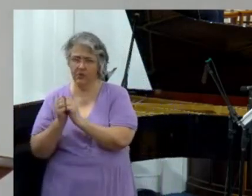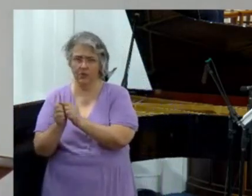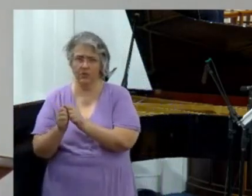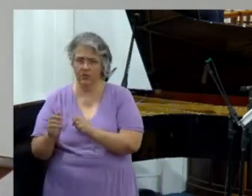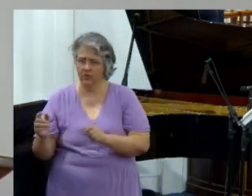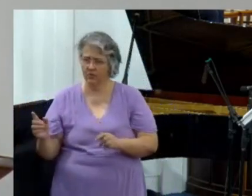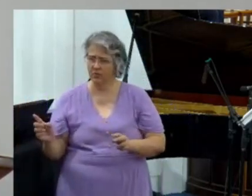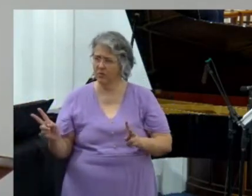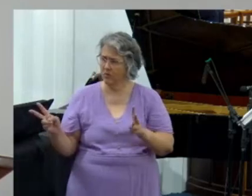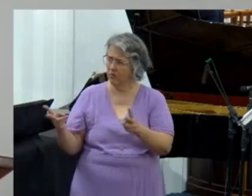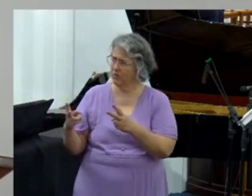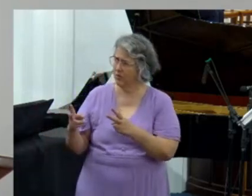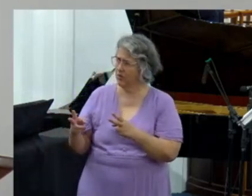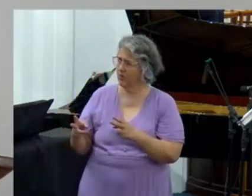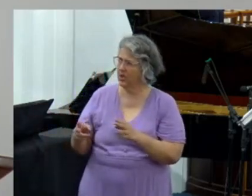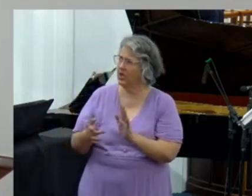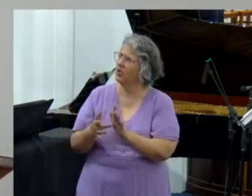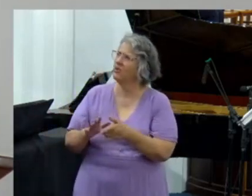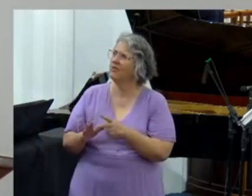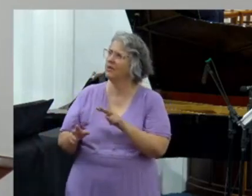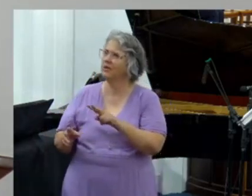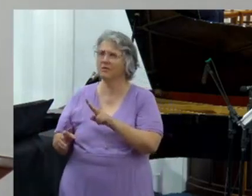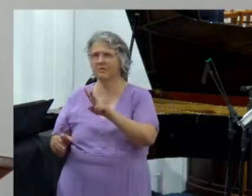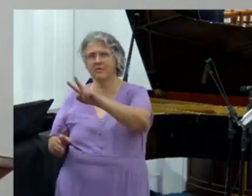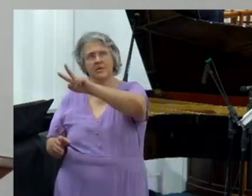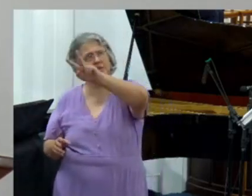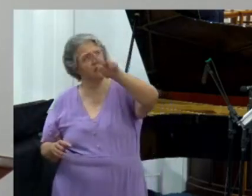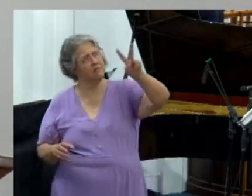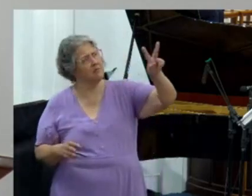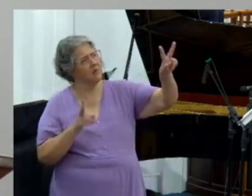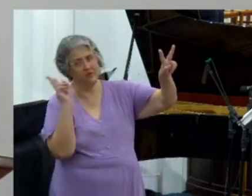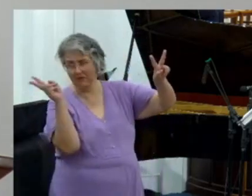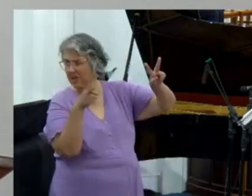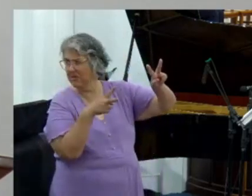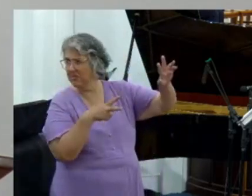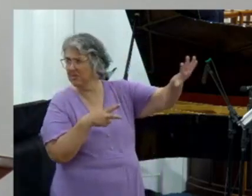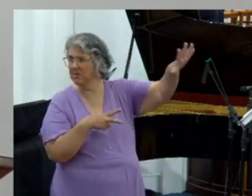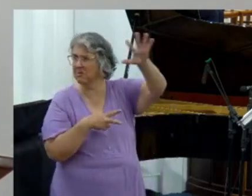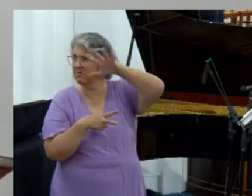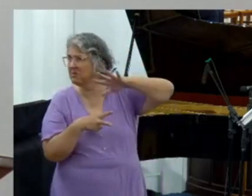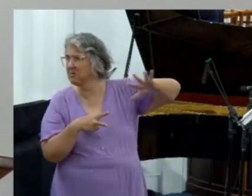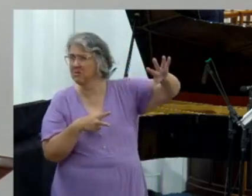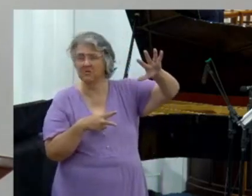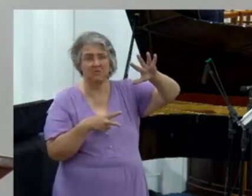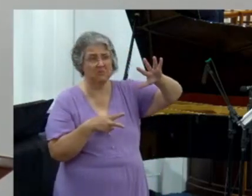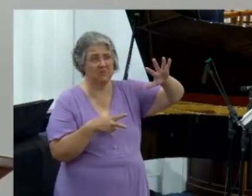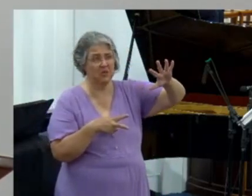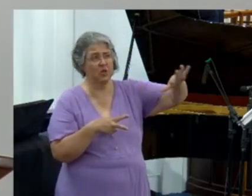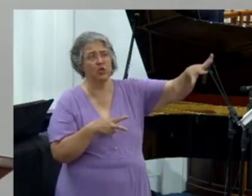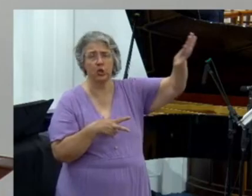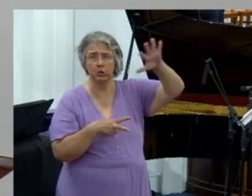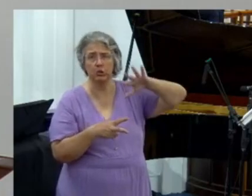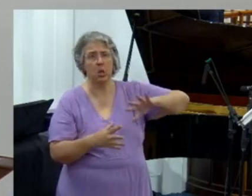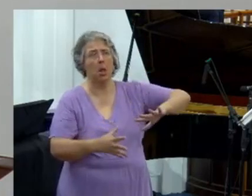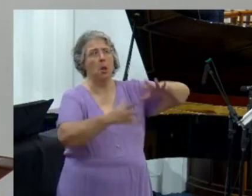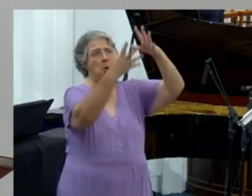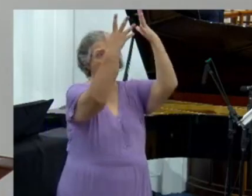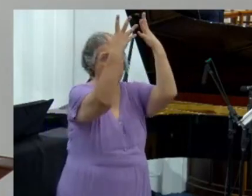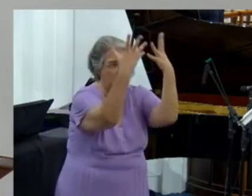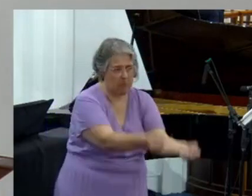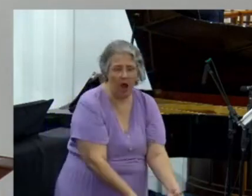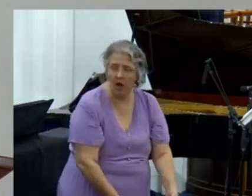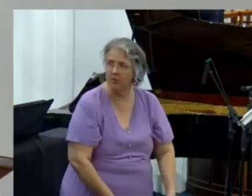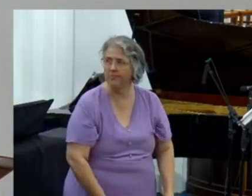disse: vocês estão vendo todas estas coisas? Em verdade lhes digo que não ficará aqui pedra